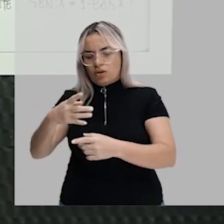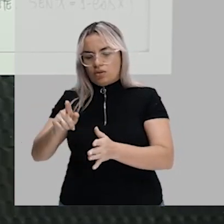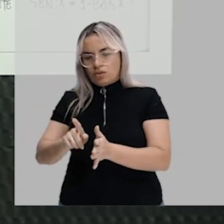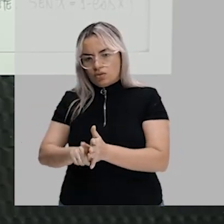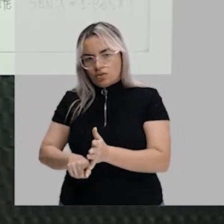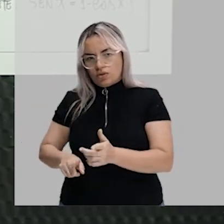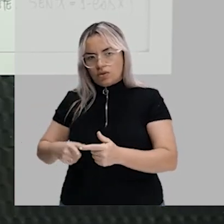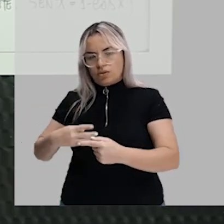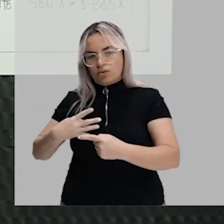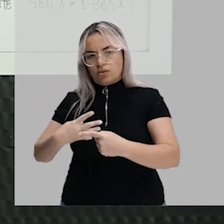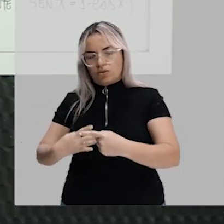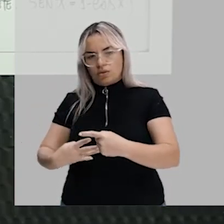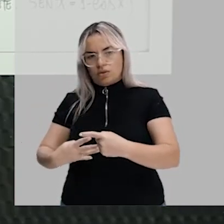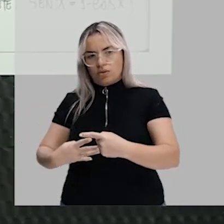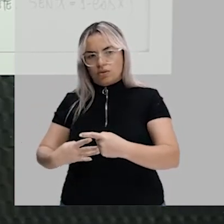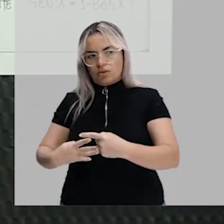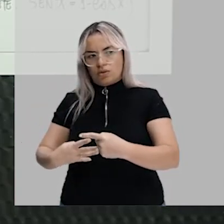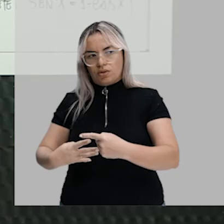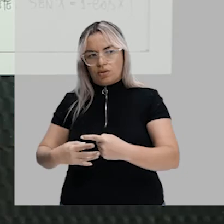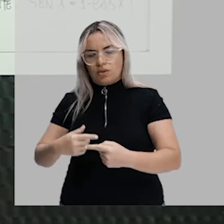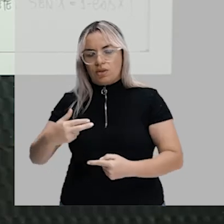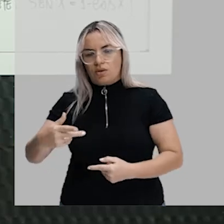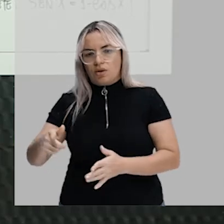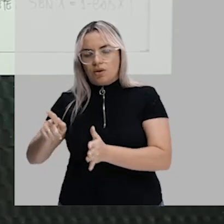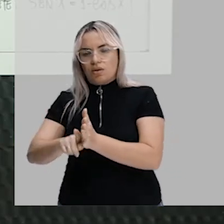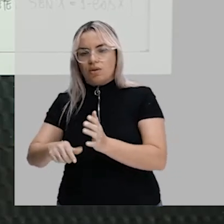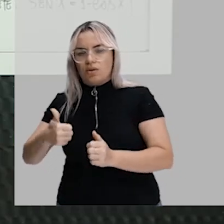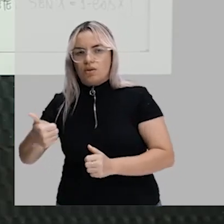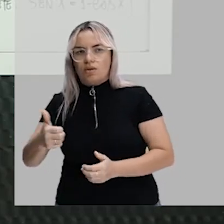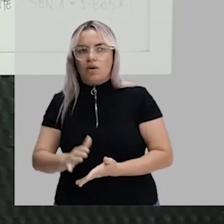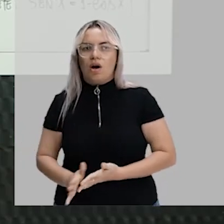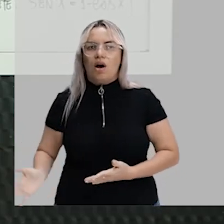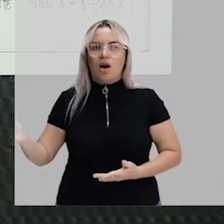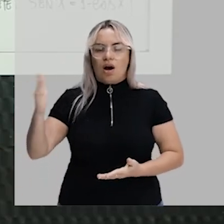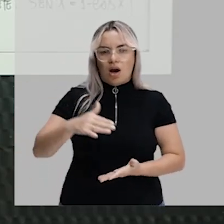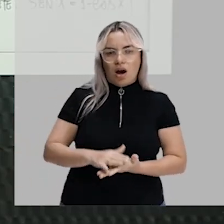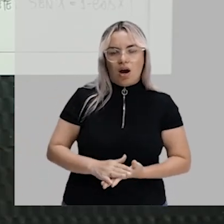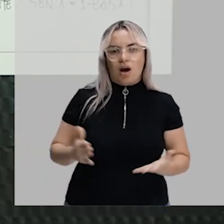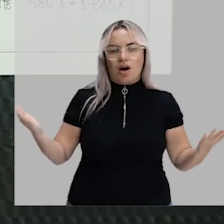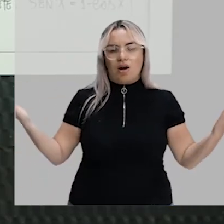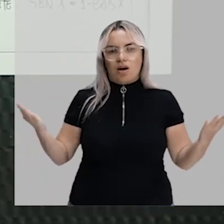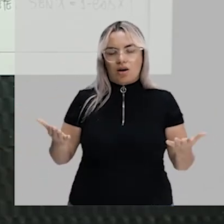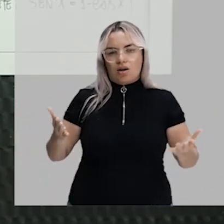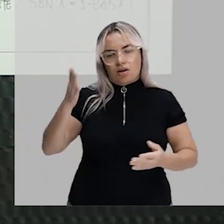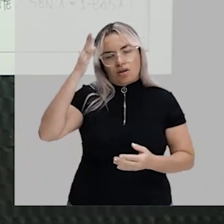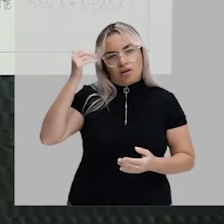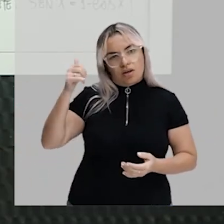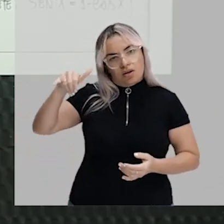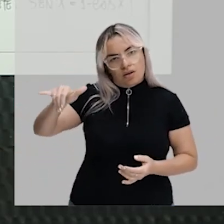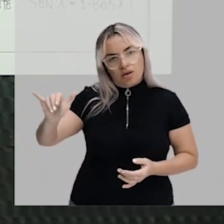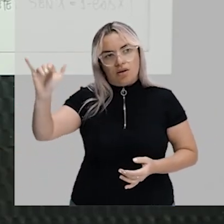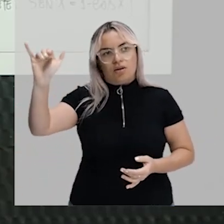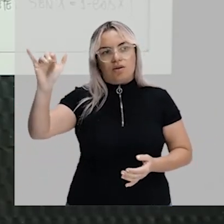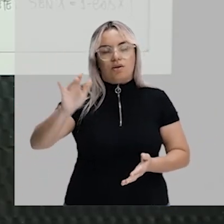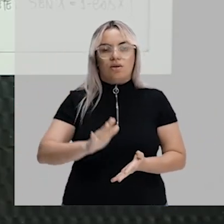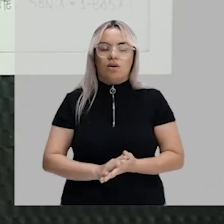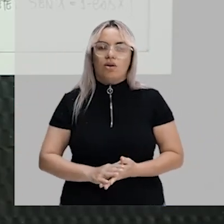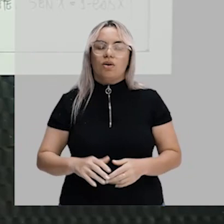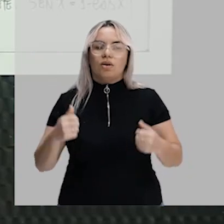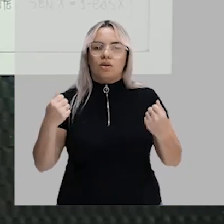turma agora nós vamos voltar para cá ó nós já sabemos que é y aqui ó mas o que eu quero é x eu quero são os